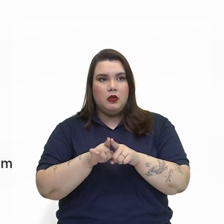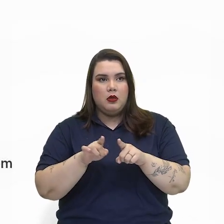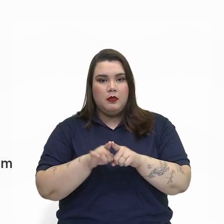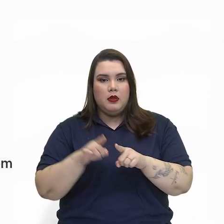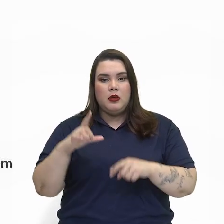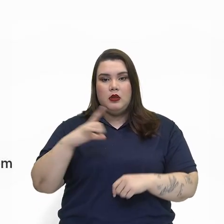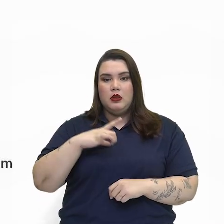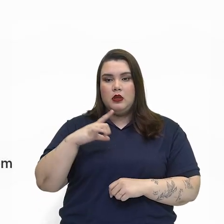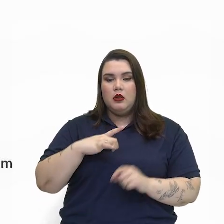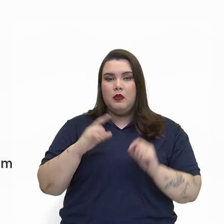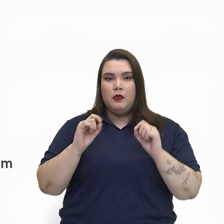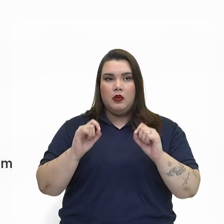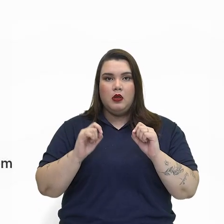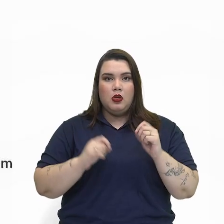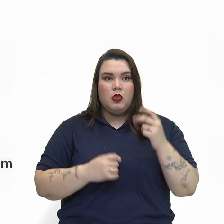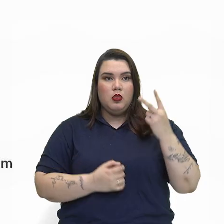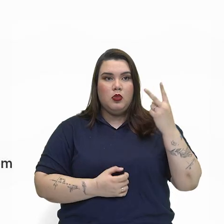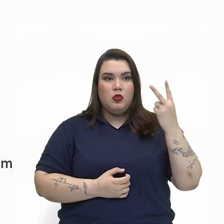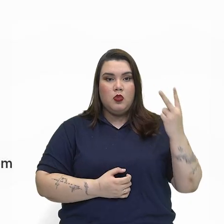2 meses,